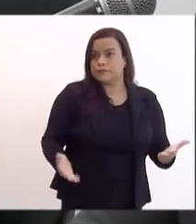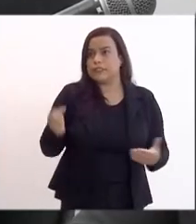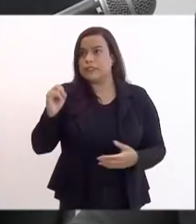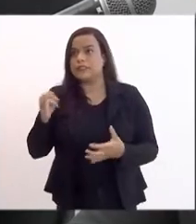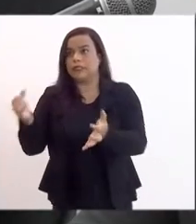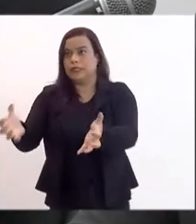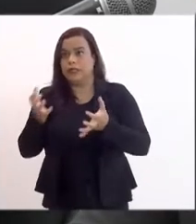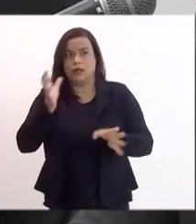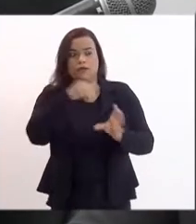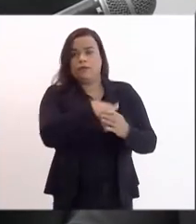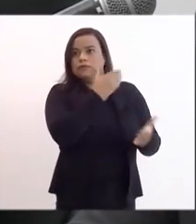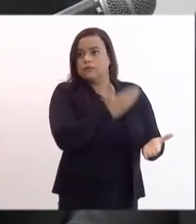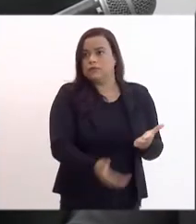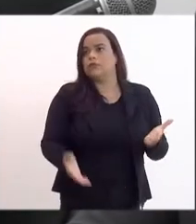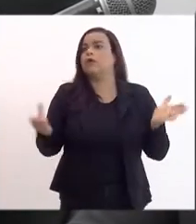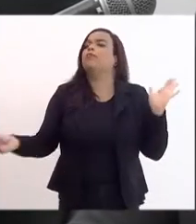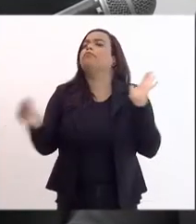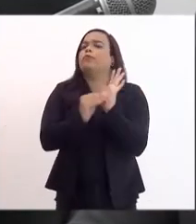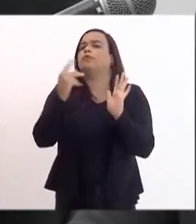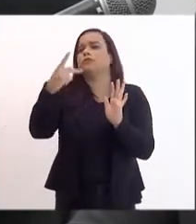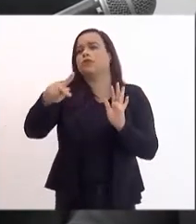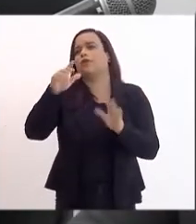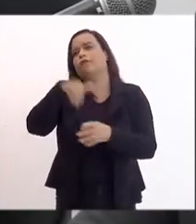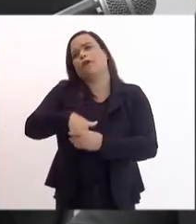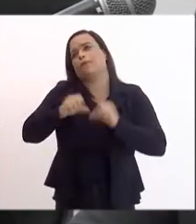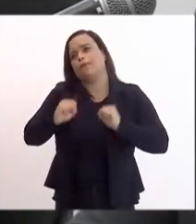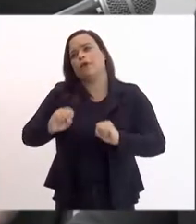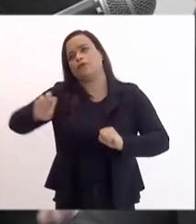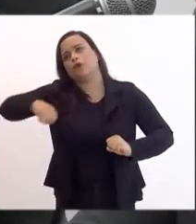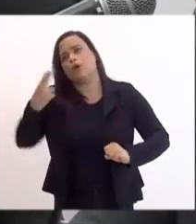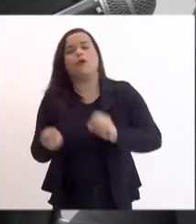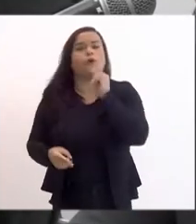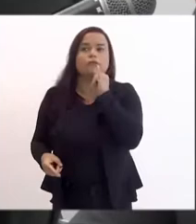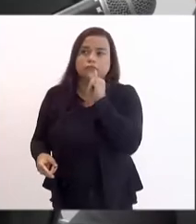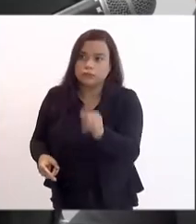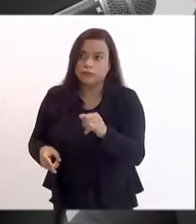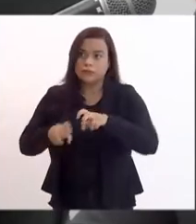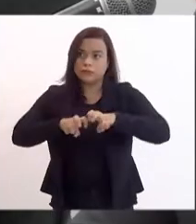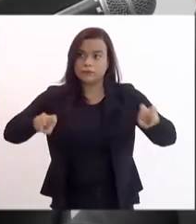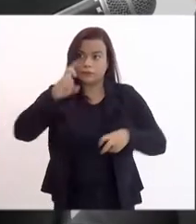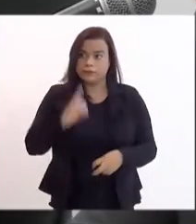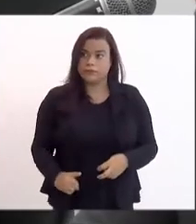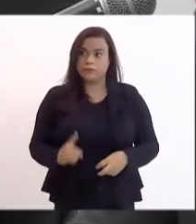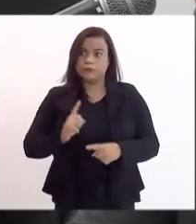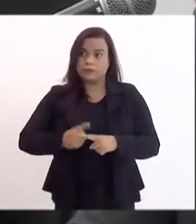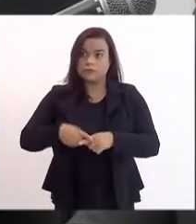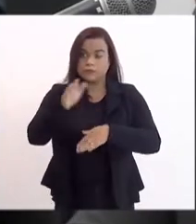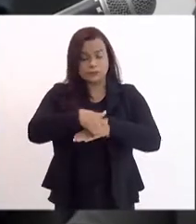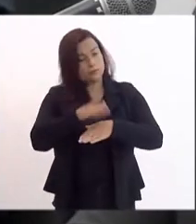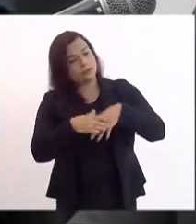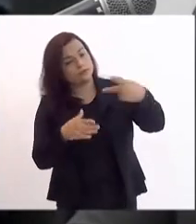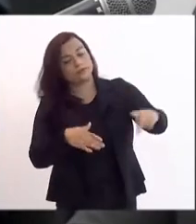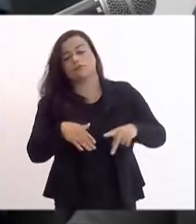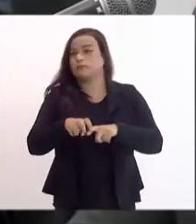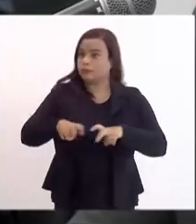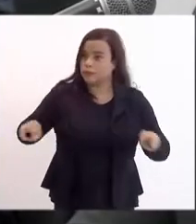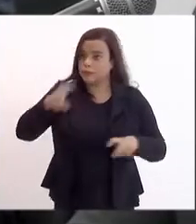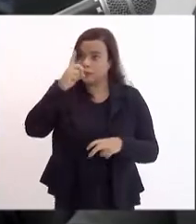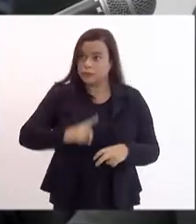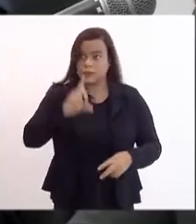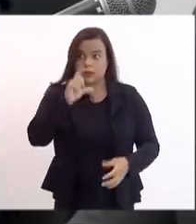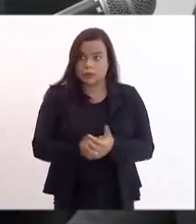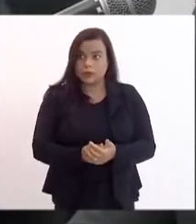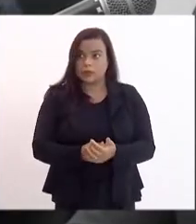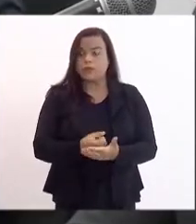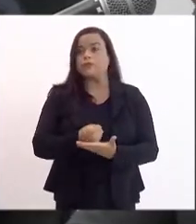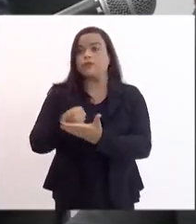vencido, publique o seu voto ou se manifeste através da mesa diretora para que a mesa diretora decida ou não, se coloque em